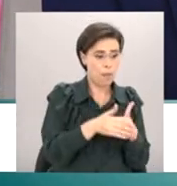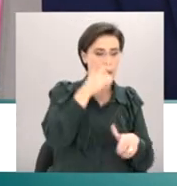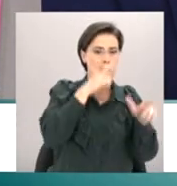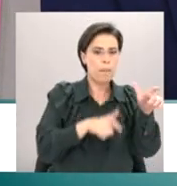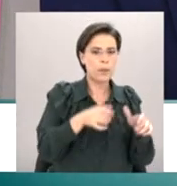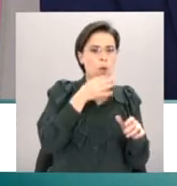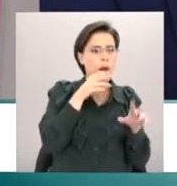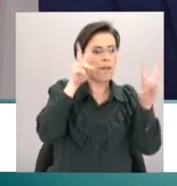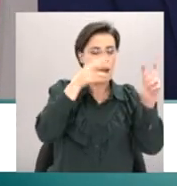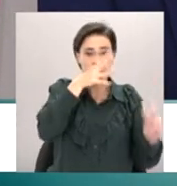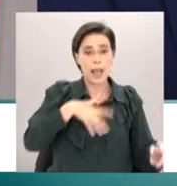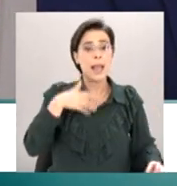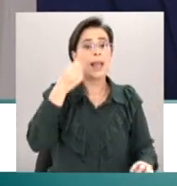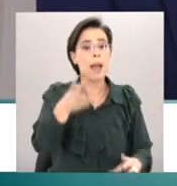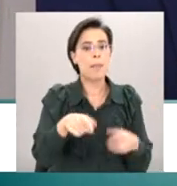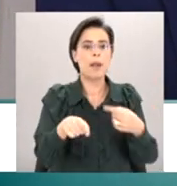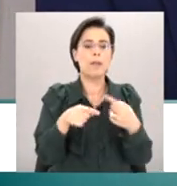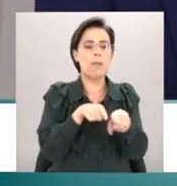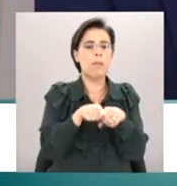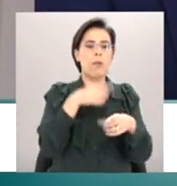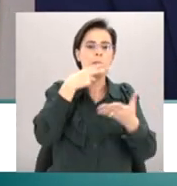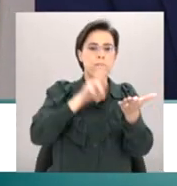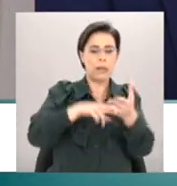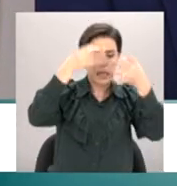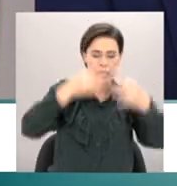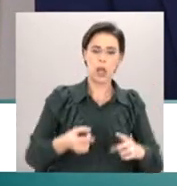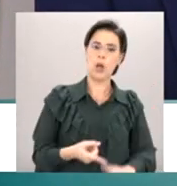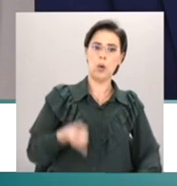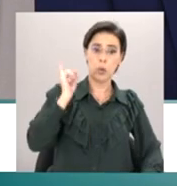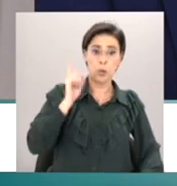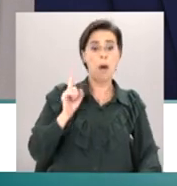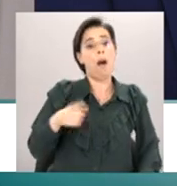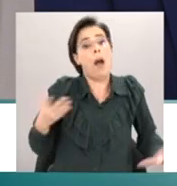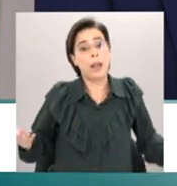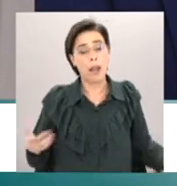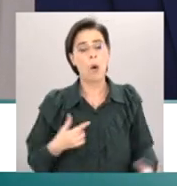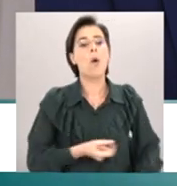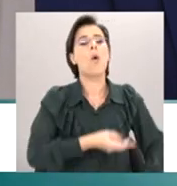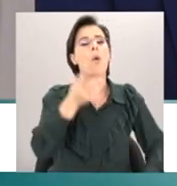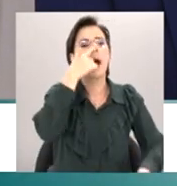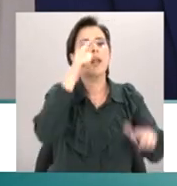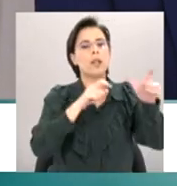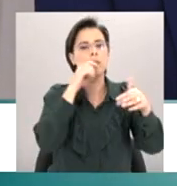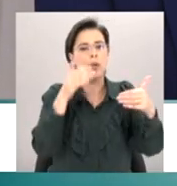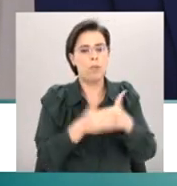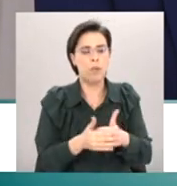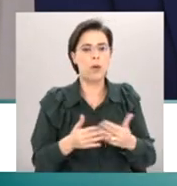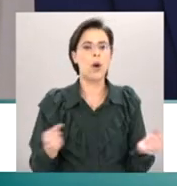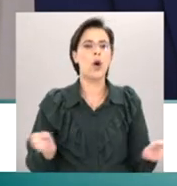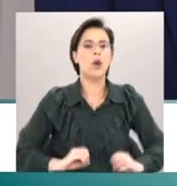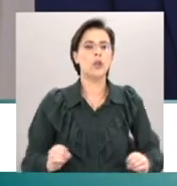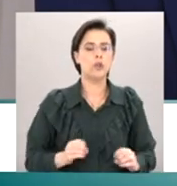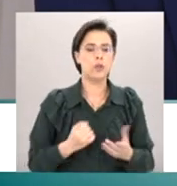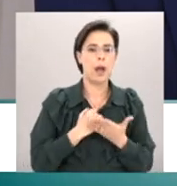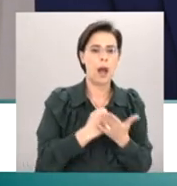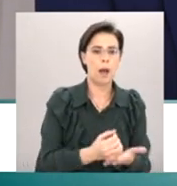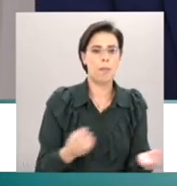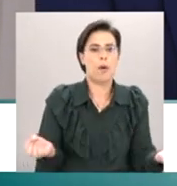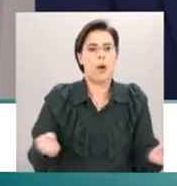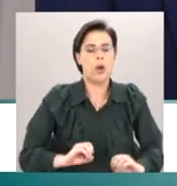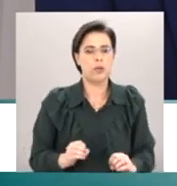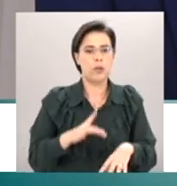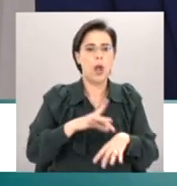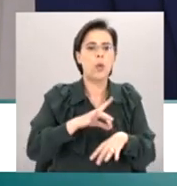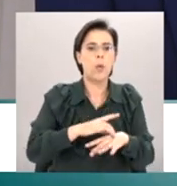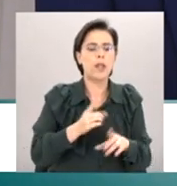pessoas lamento mas não é fazer política séria porque aí temos que ir buscar por quantas pessoas morreram por não terem tido assistência por